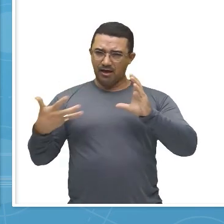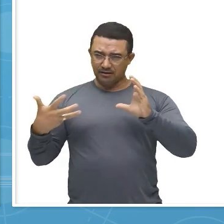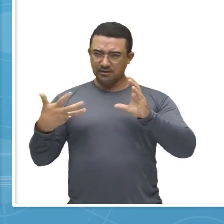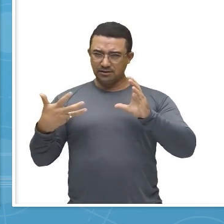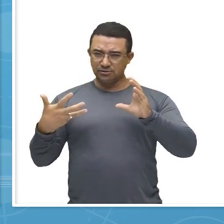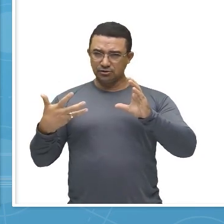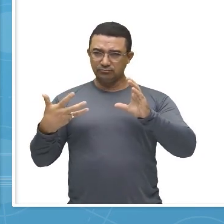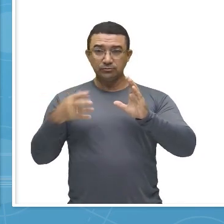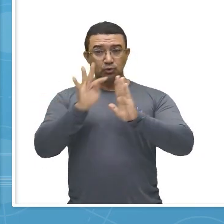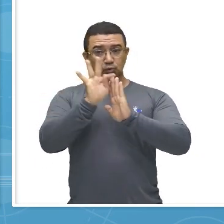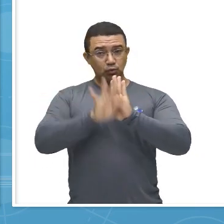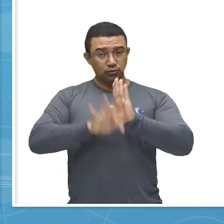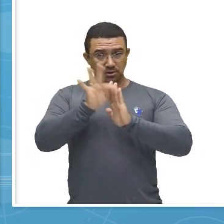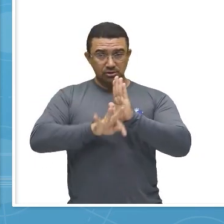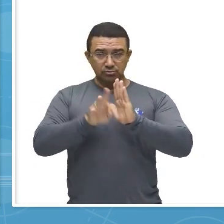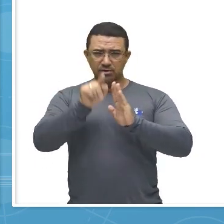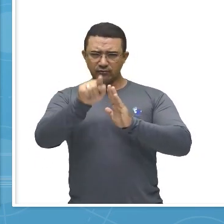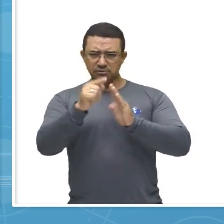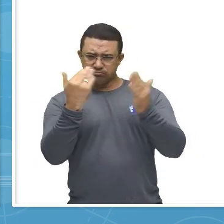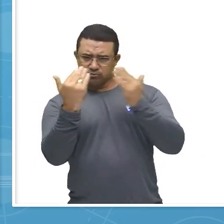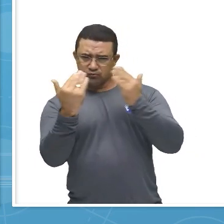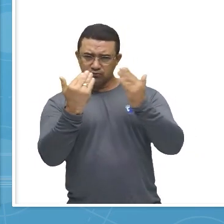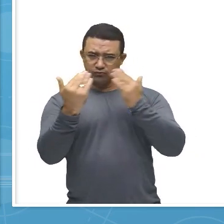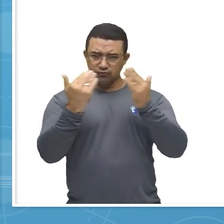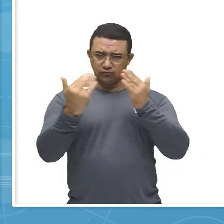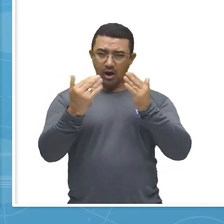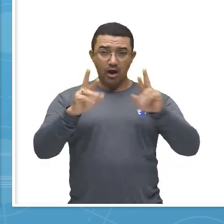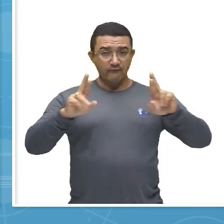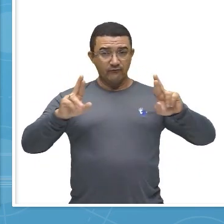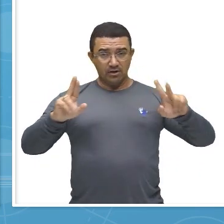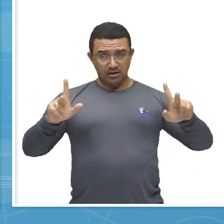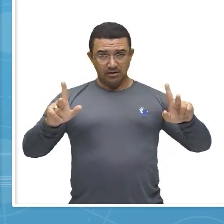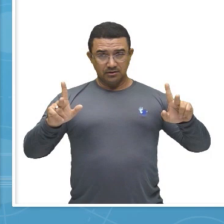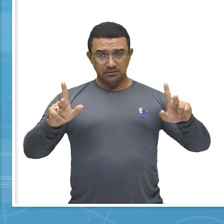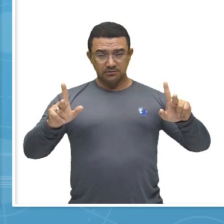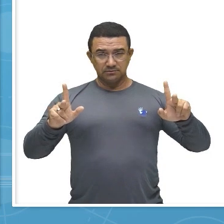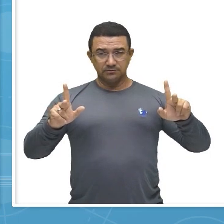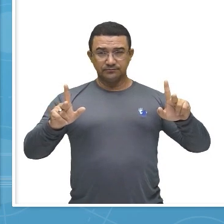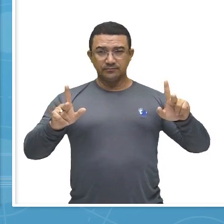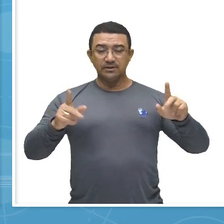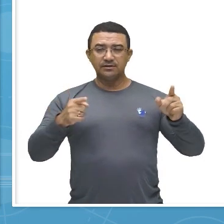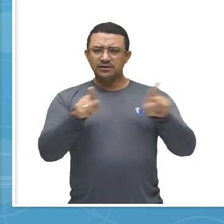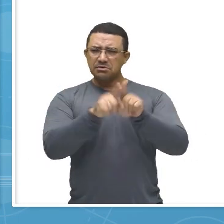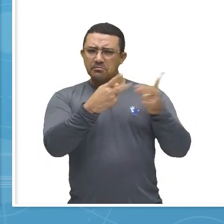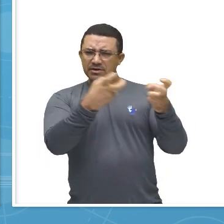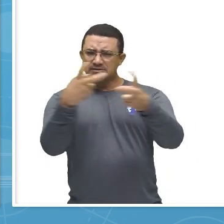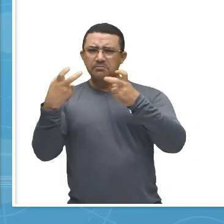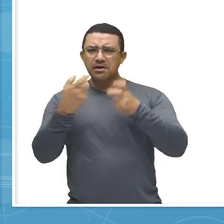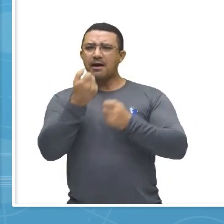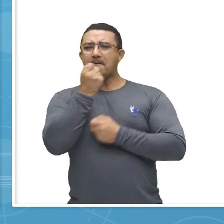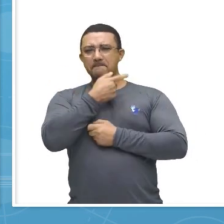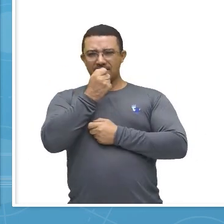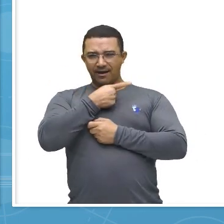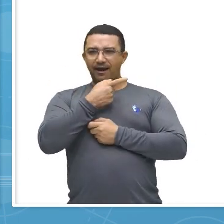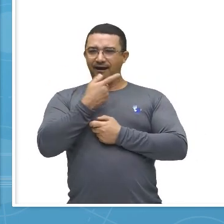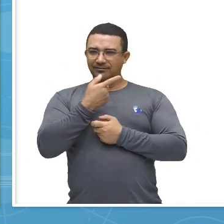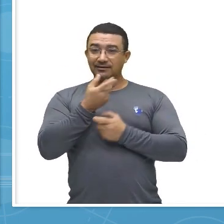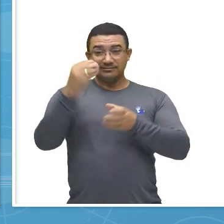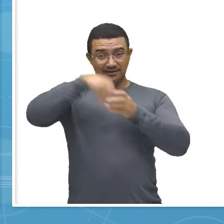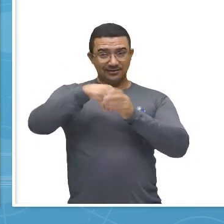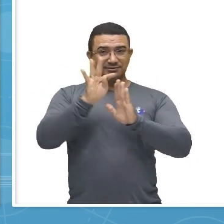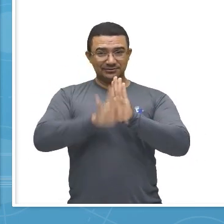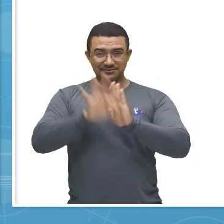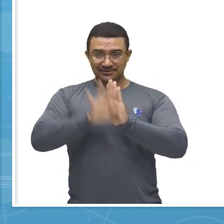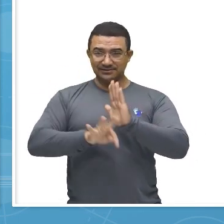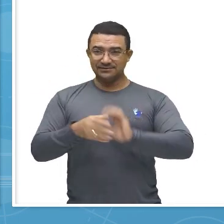desses textos para você poder analisar as suas peculiaridades, as ironias que são informadas no texto, ok? Vamos lá, olha